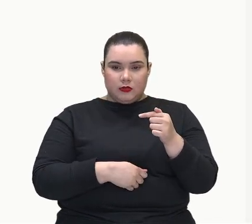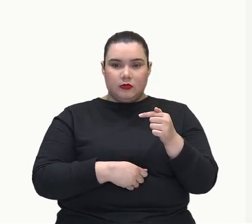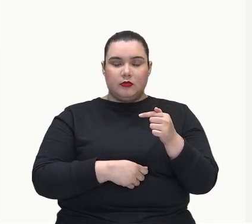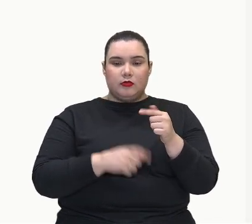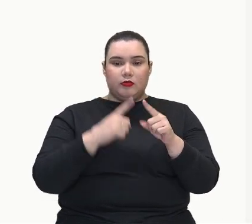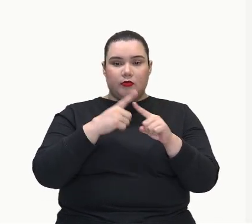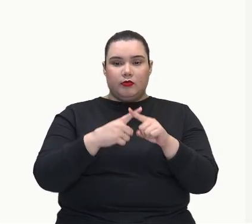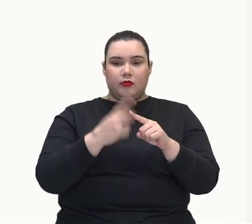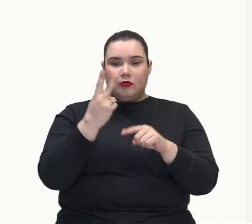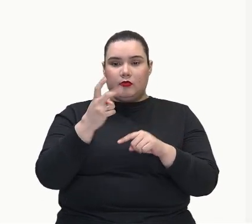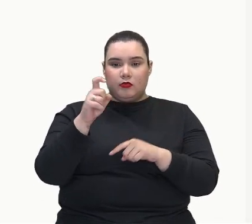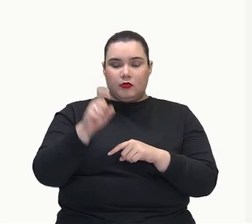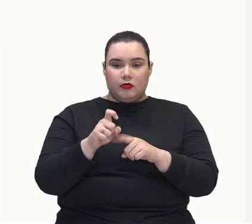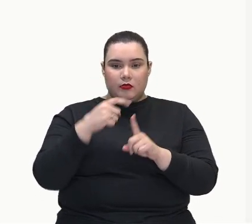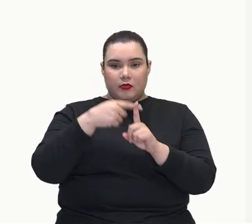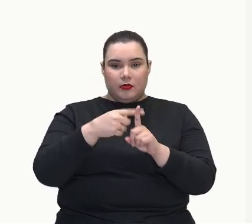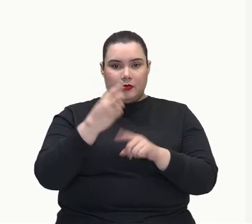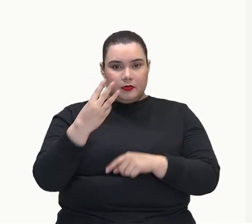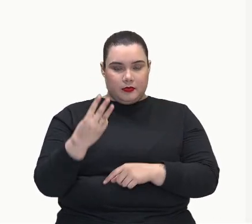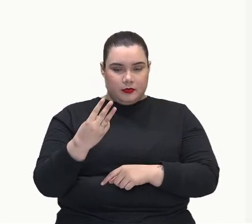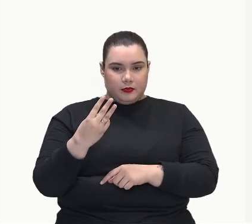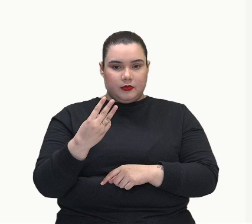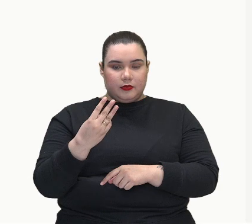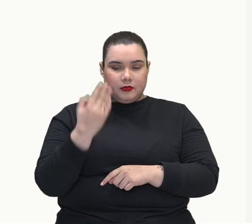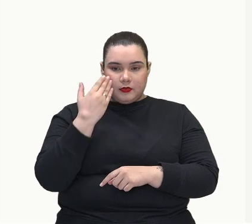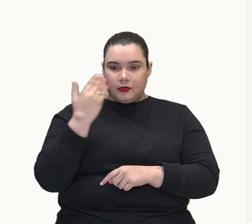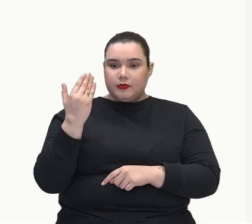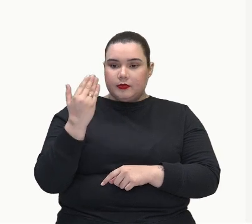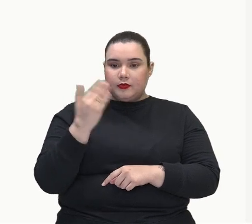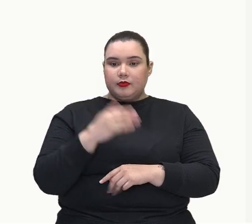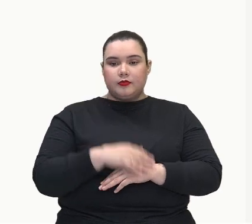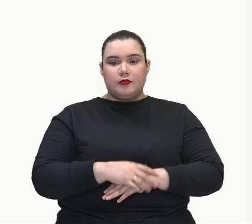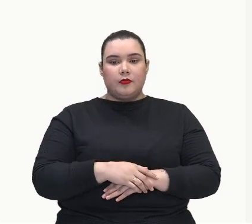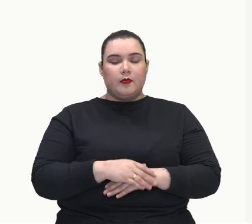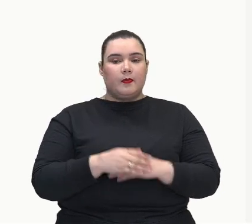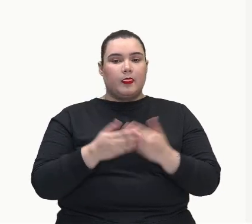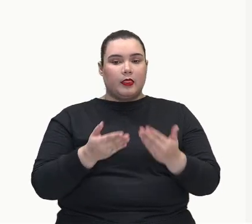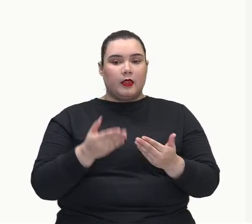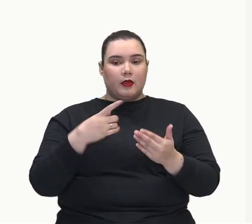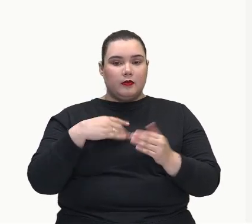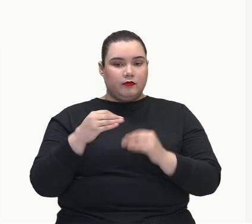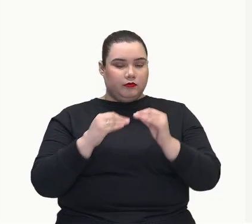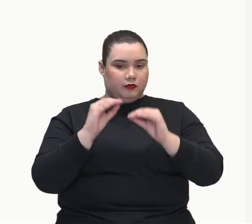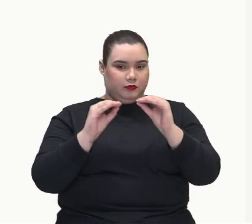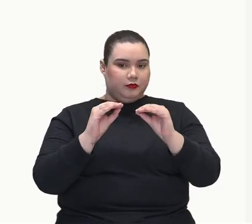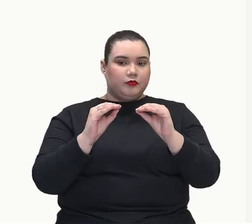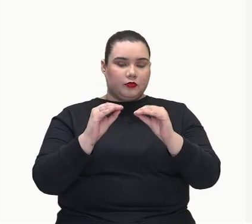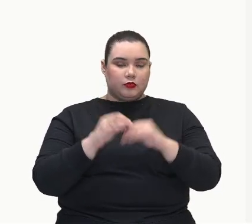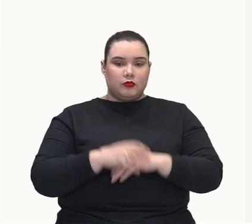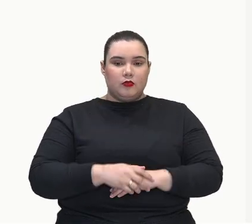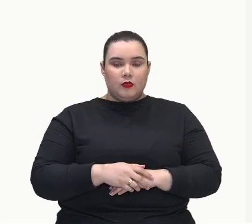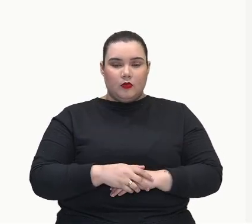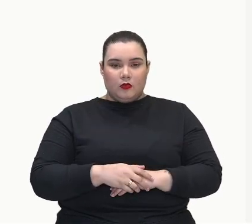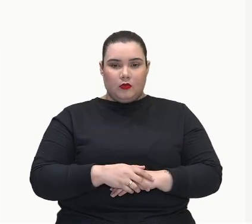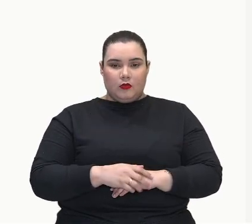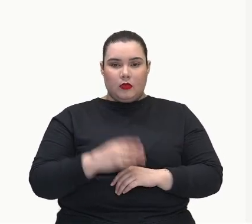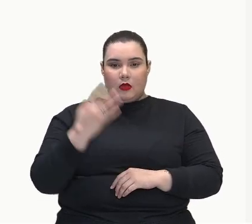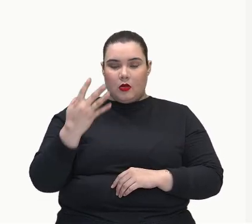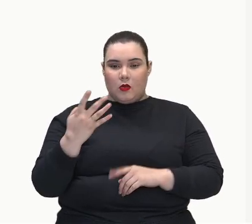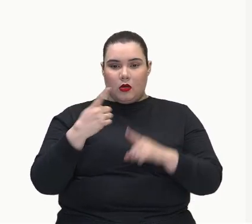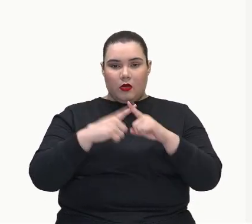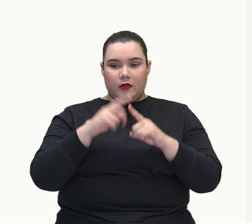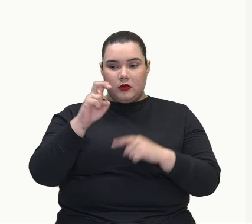7 vezes 2x mais 3, que está aqui. E aí, a gente vai desenvolver. 4